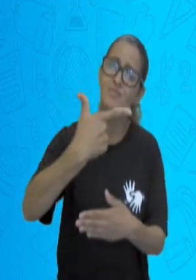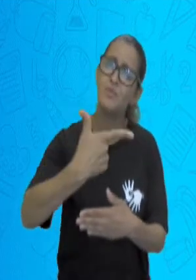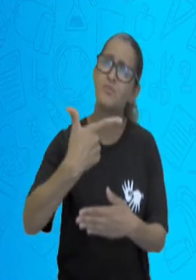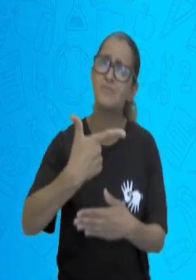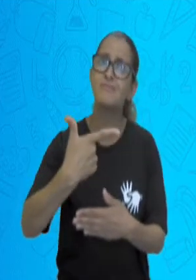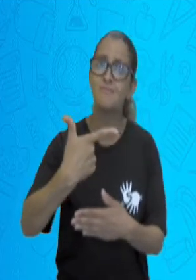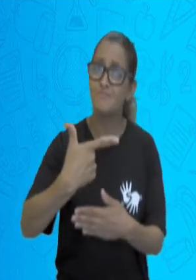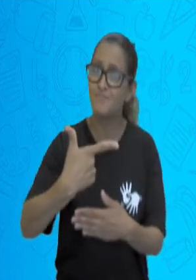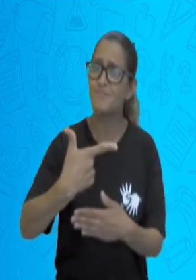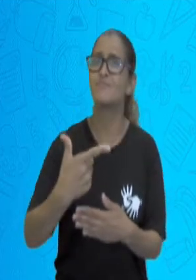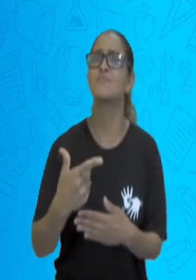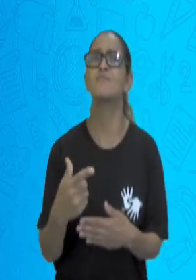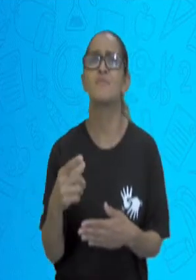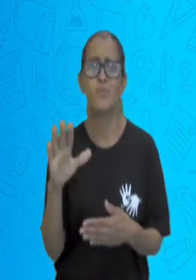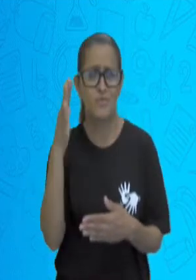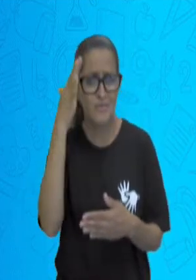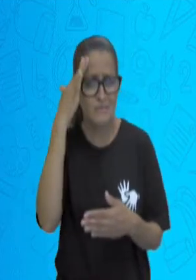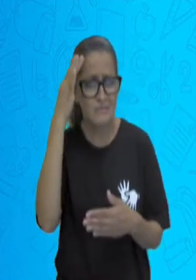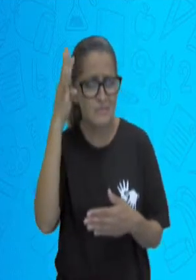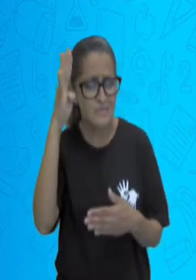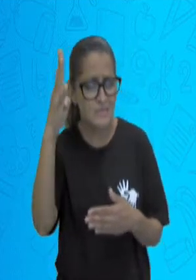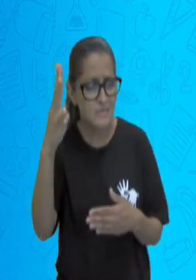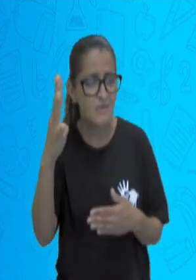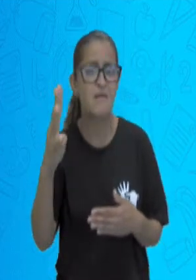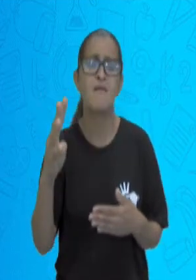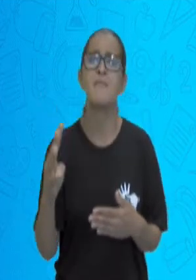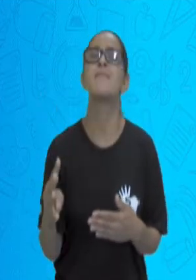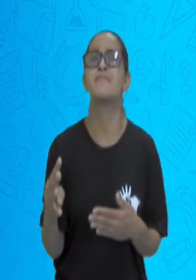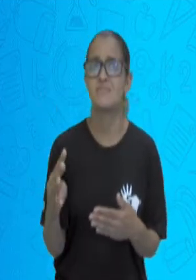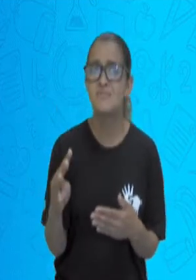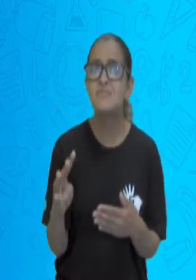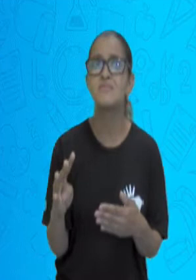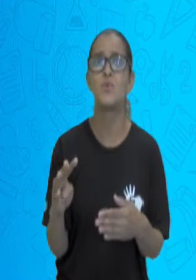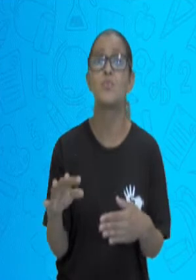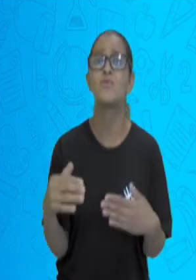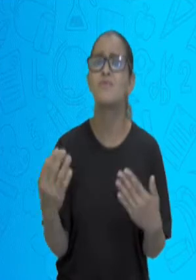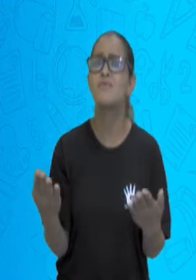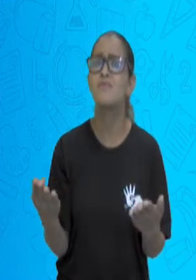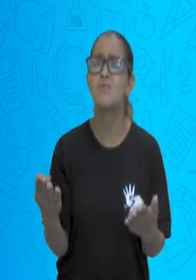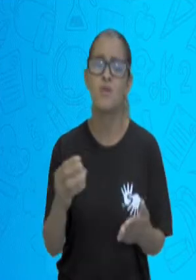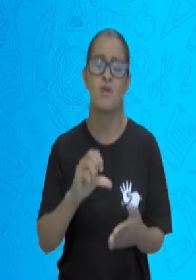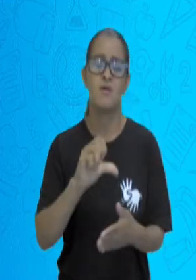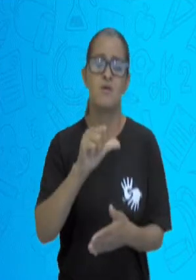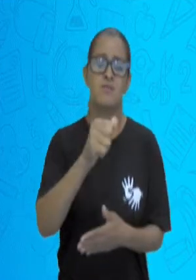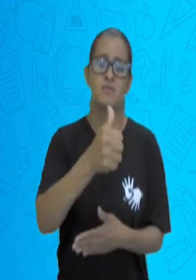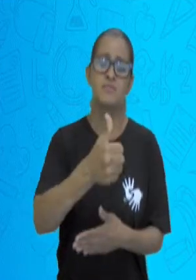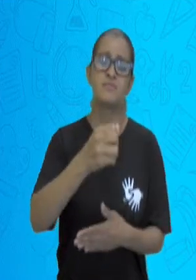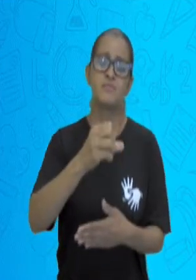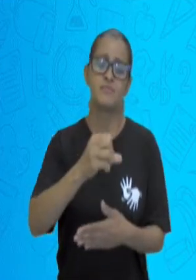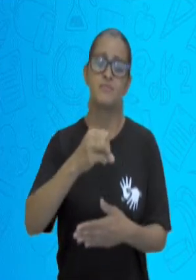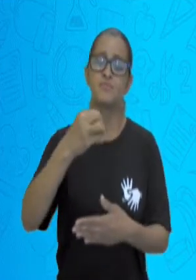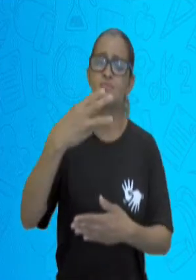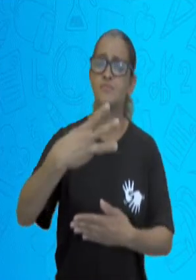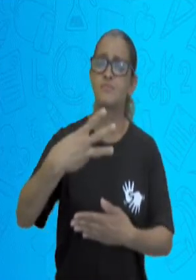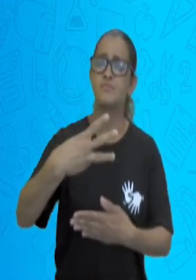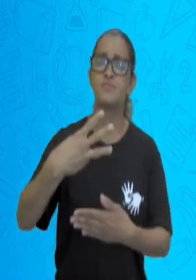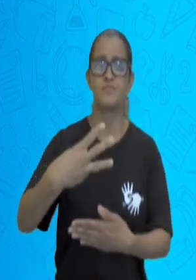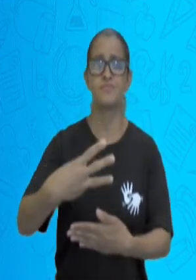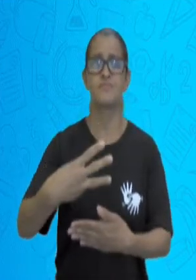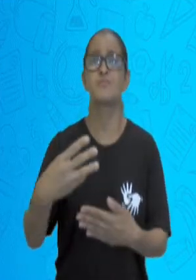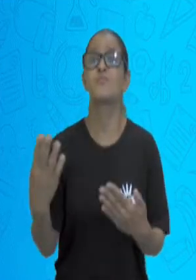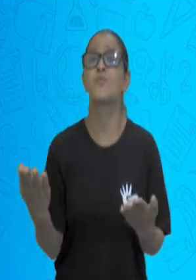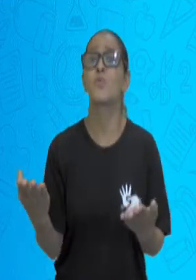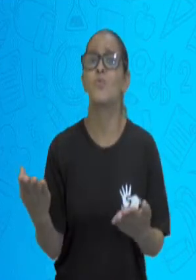em pensamento. É o 92. Qual é o número que vem depois do